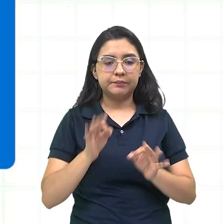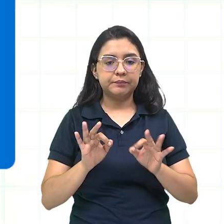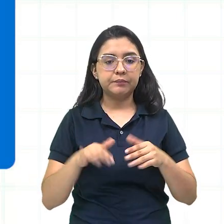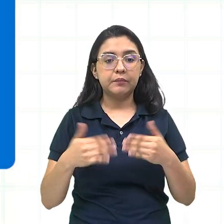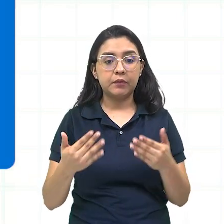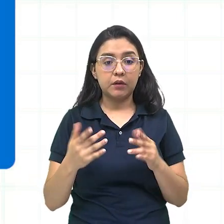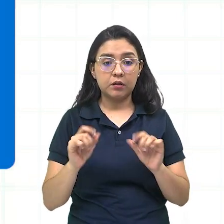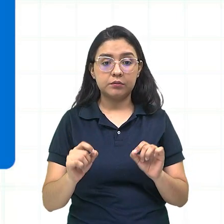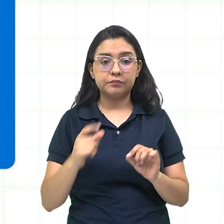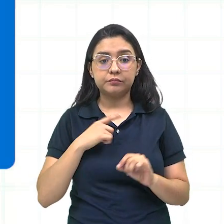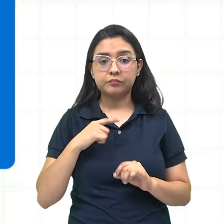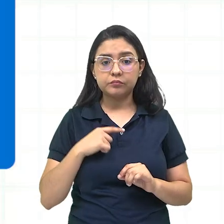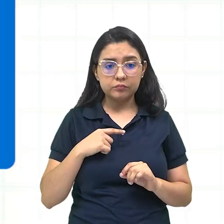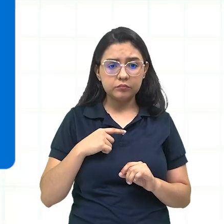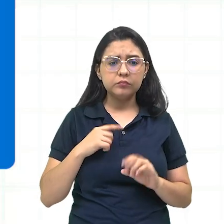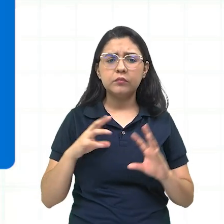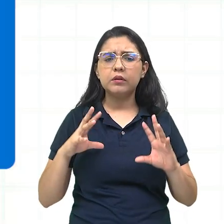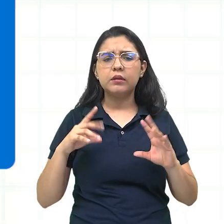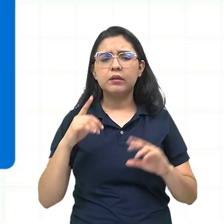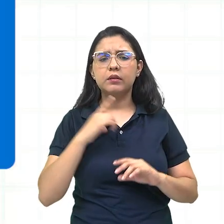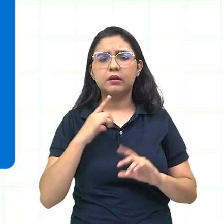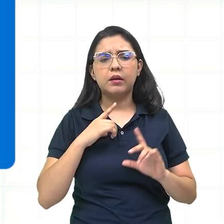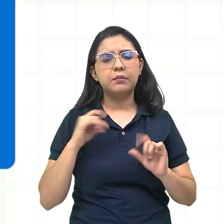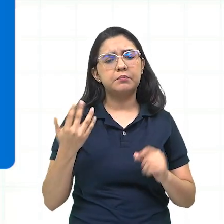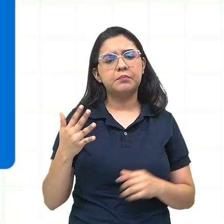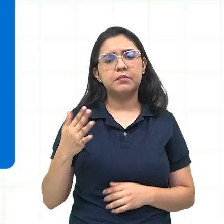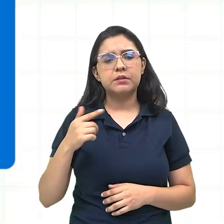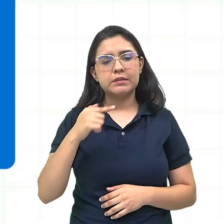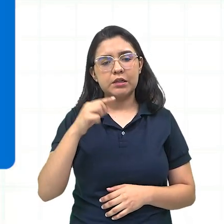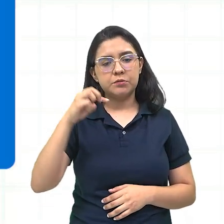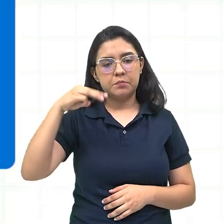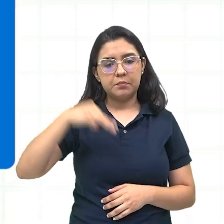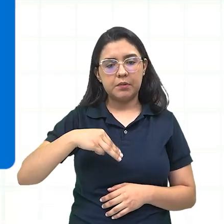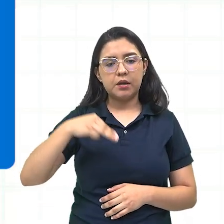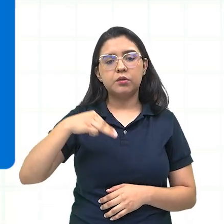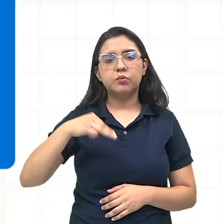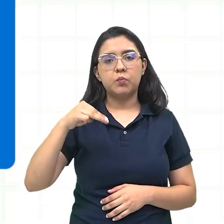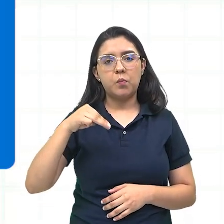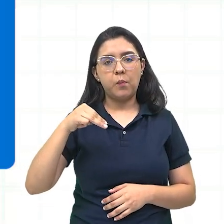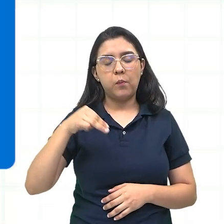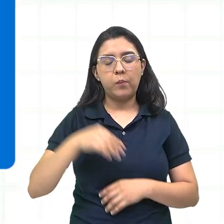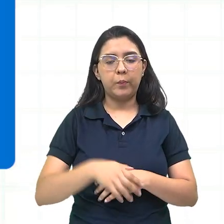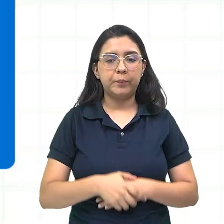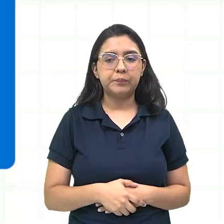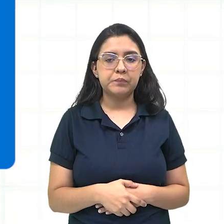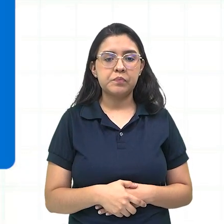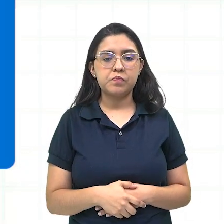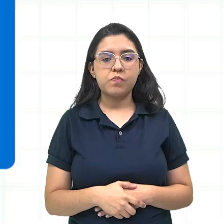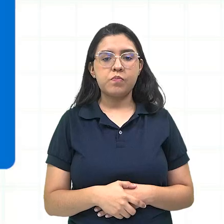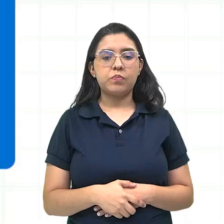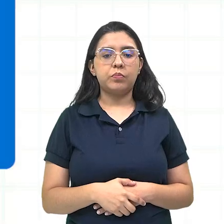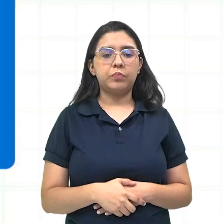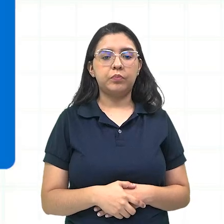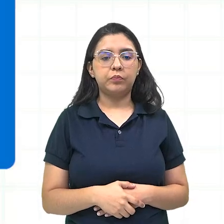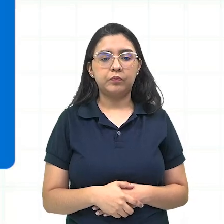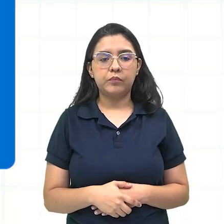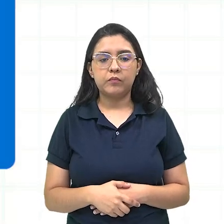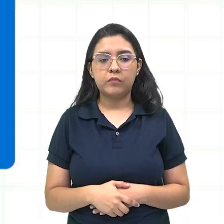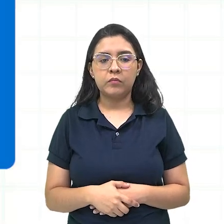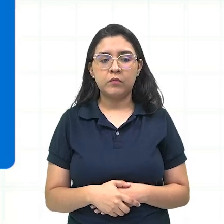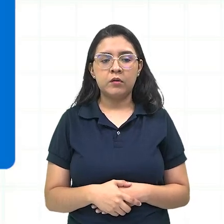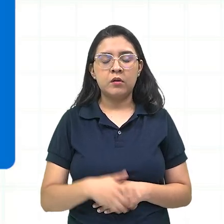Esse círculo, ao todo, ele possui 7 metros de diâmetro, ou seja, de